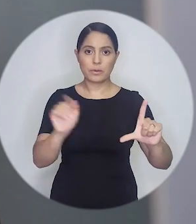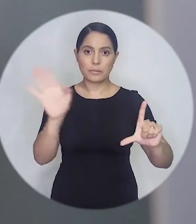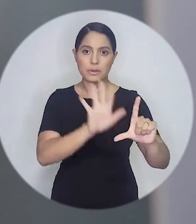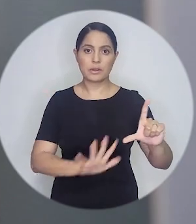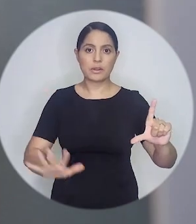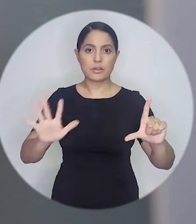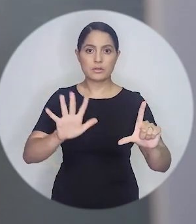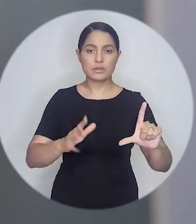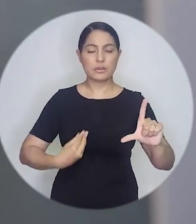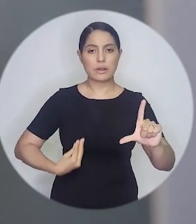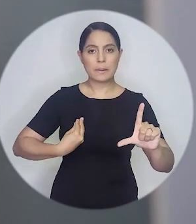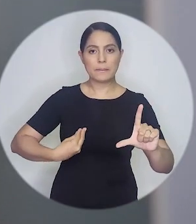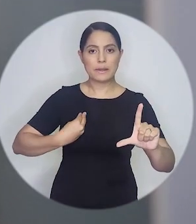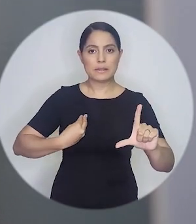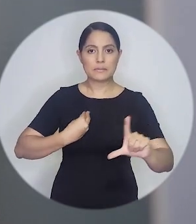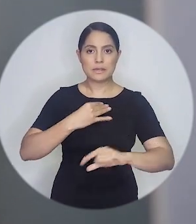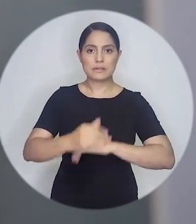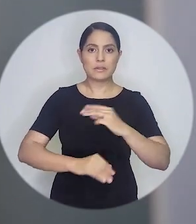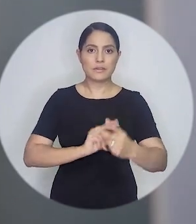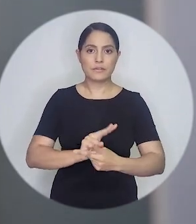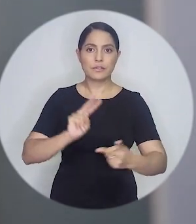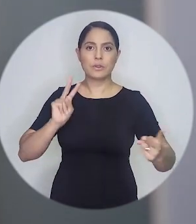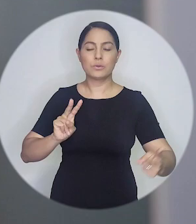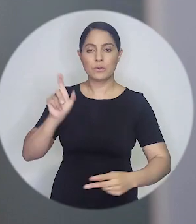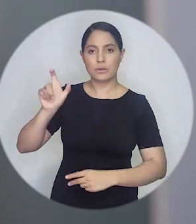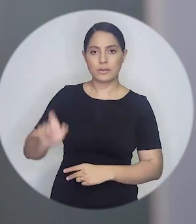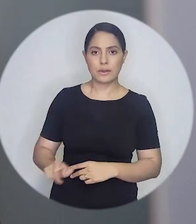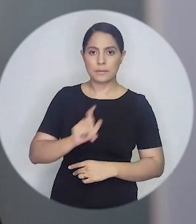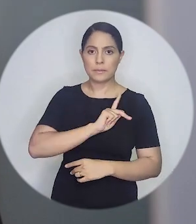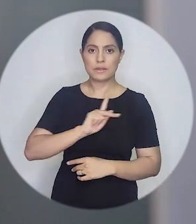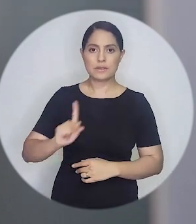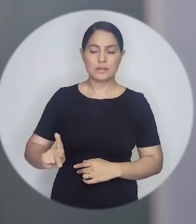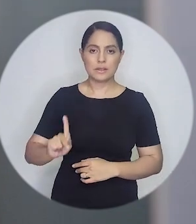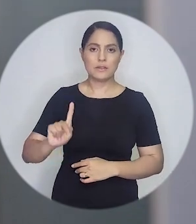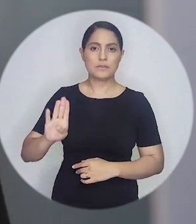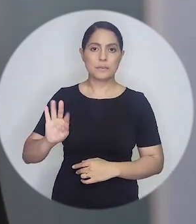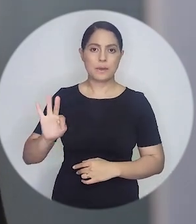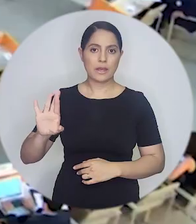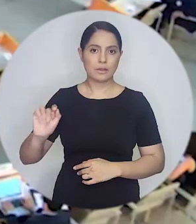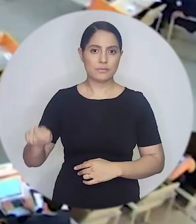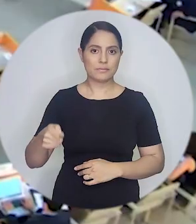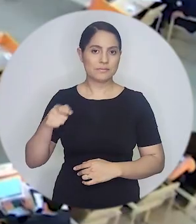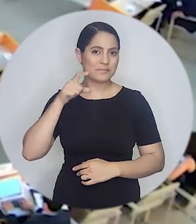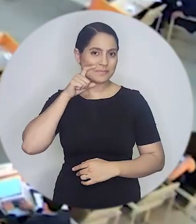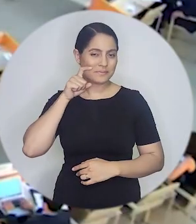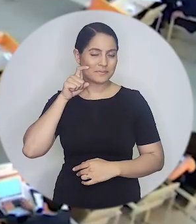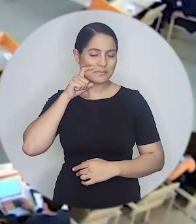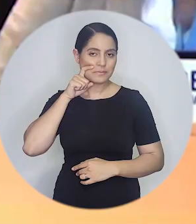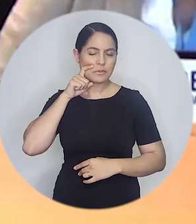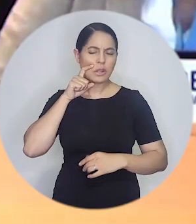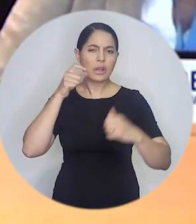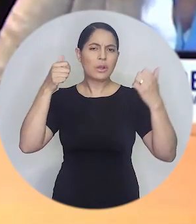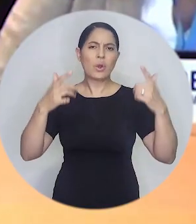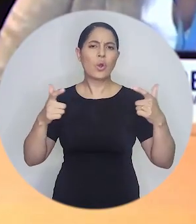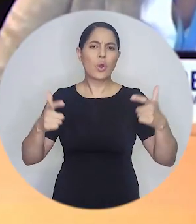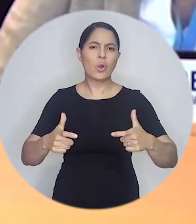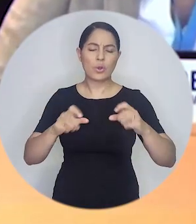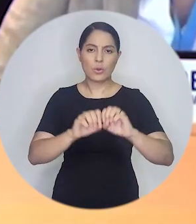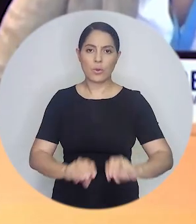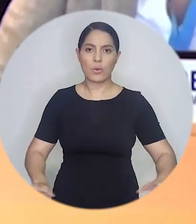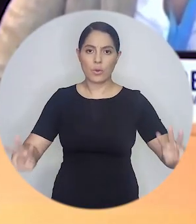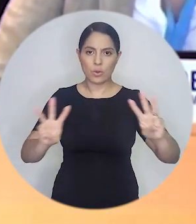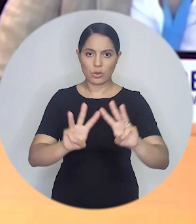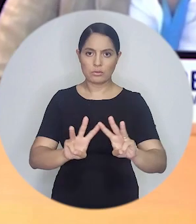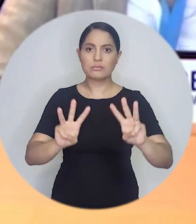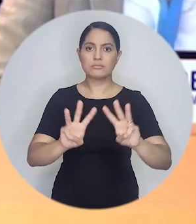Eu começo o programa com a participação virtual do presidente da OAB Nacional, Beto Simonetti, em mais uma sessão do Conselho de Direitos